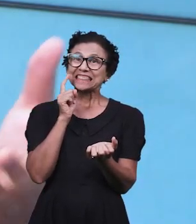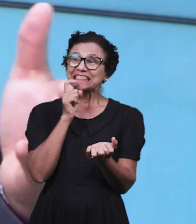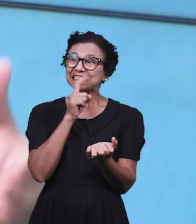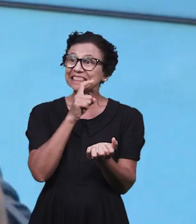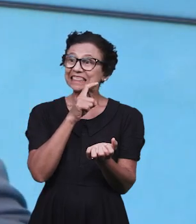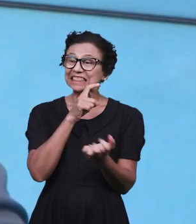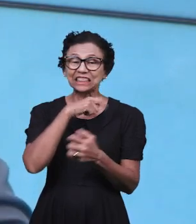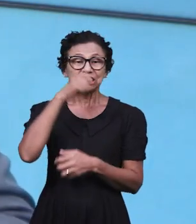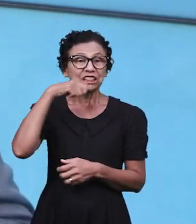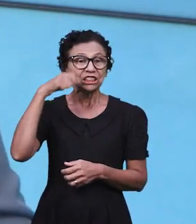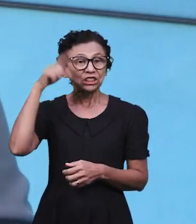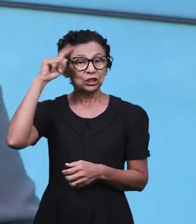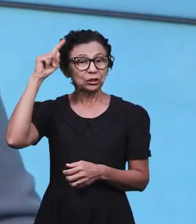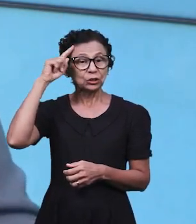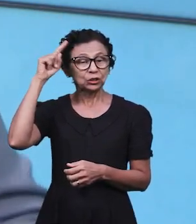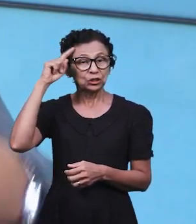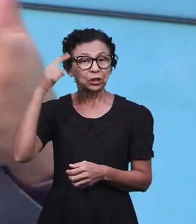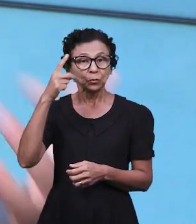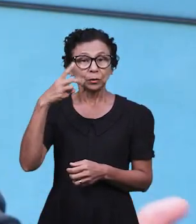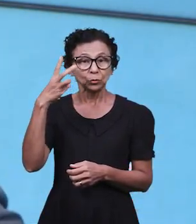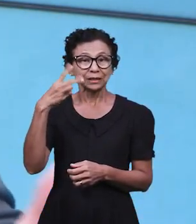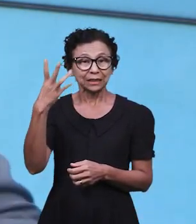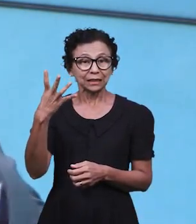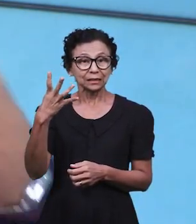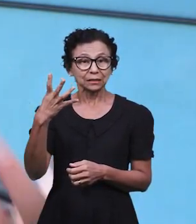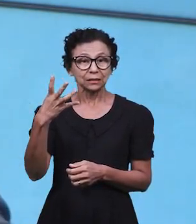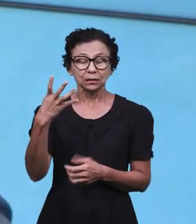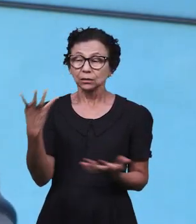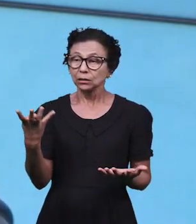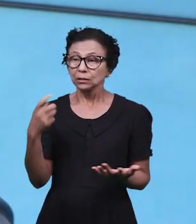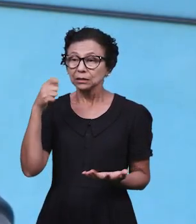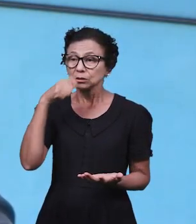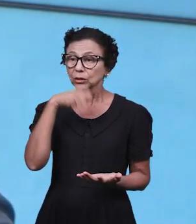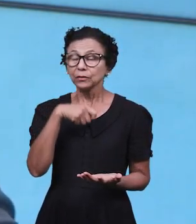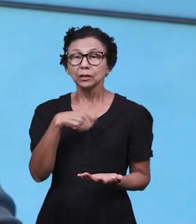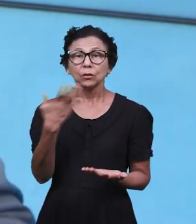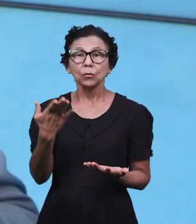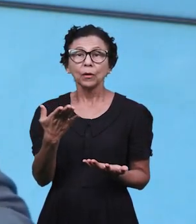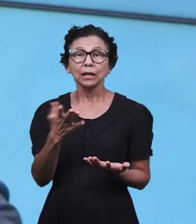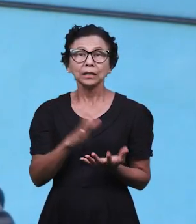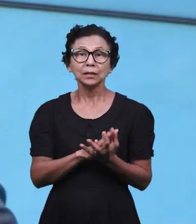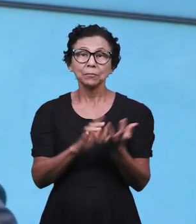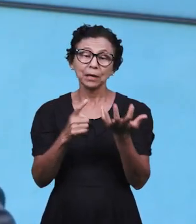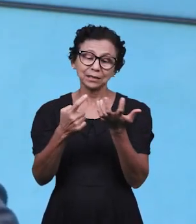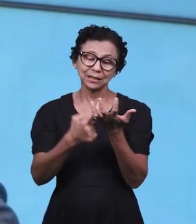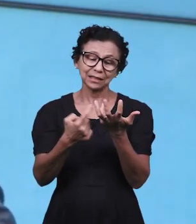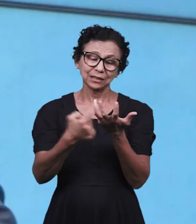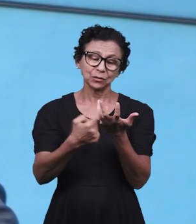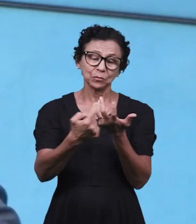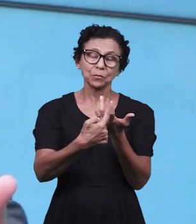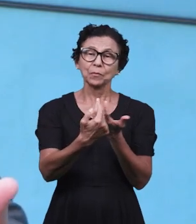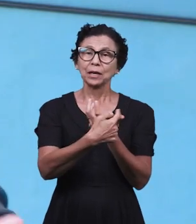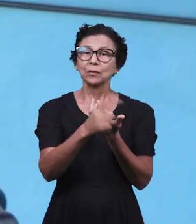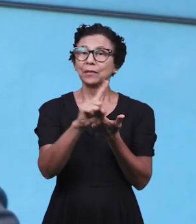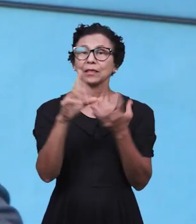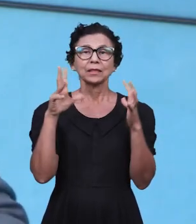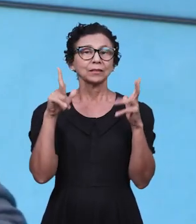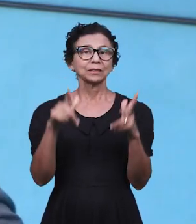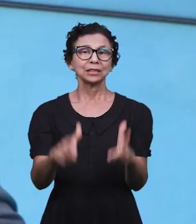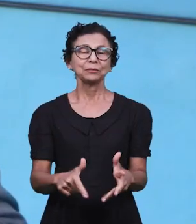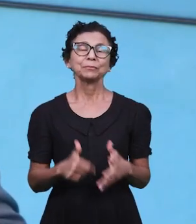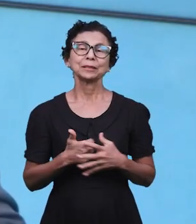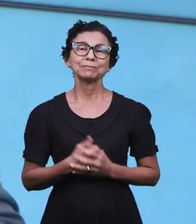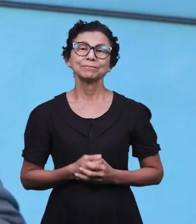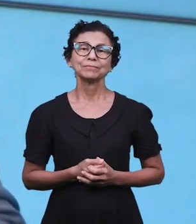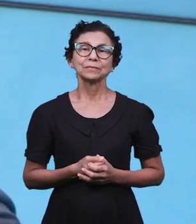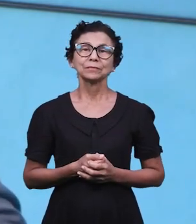que ele escova o dente todo dia, 3 vezes ao dia, 4 vezes ao dia, mas não escovou corretamente, né? Então a gente